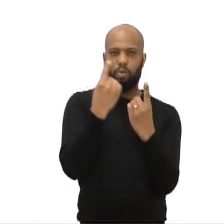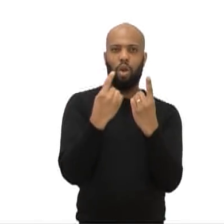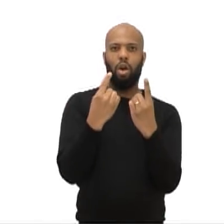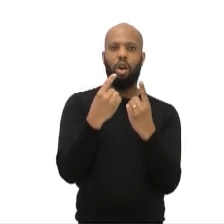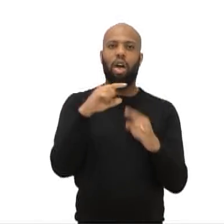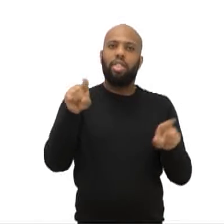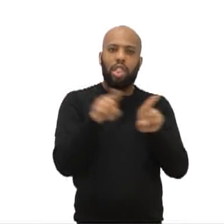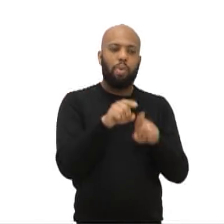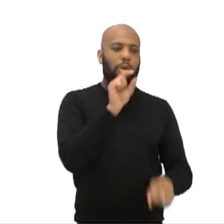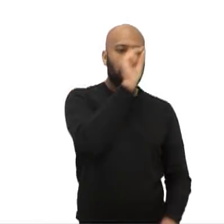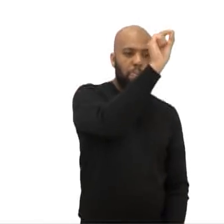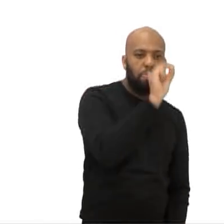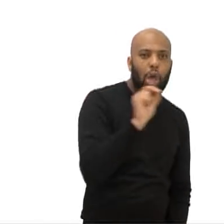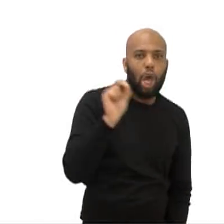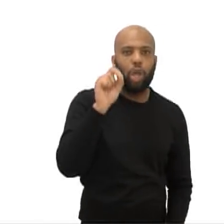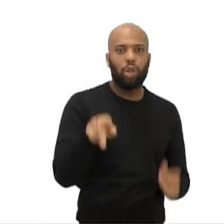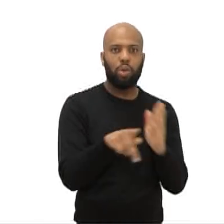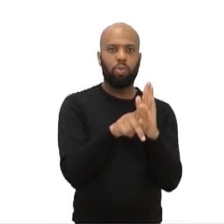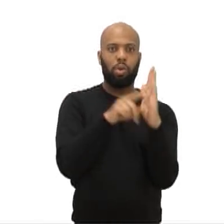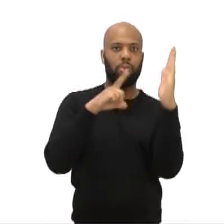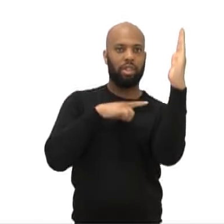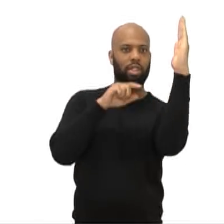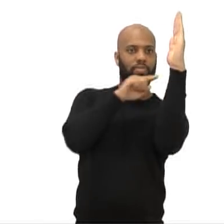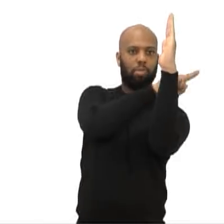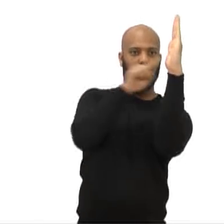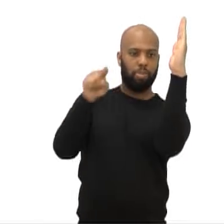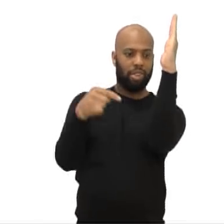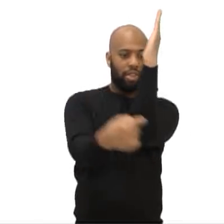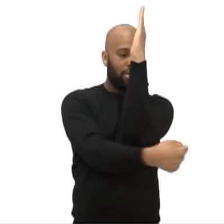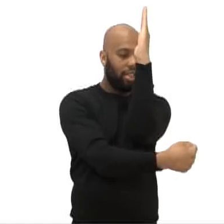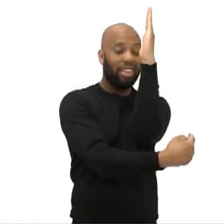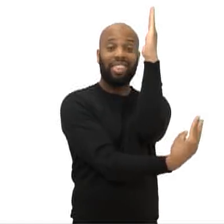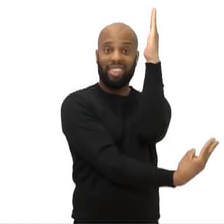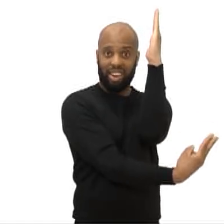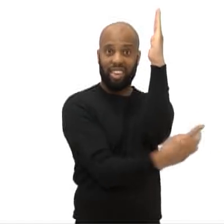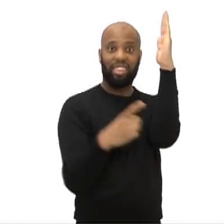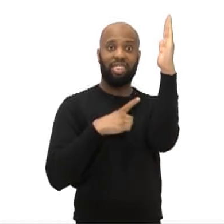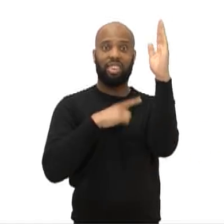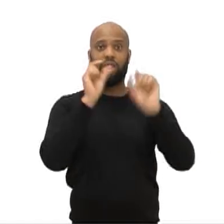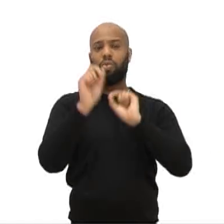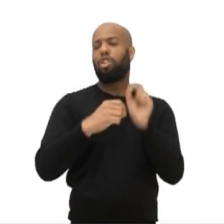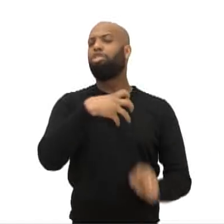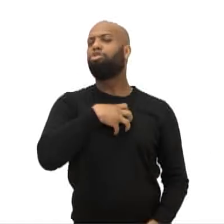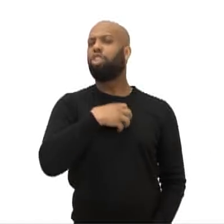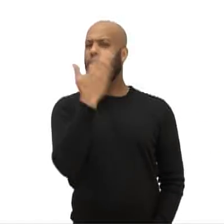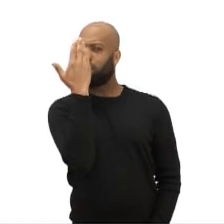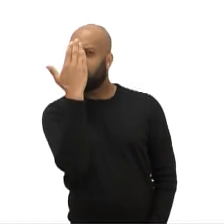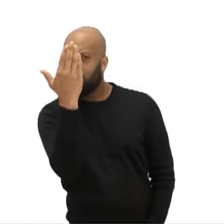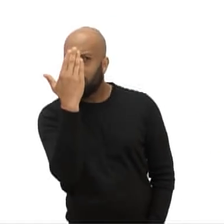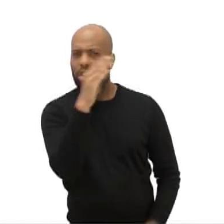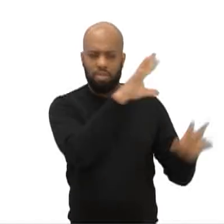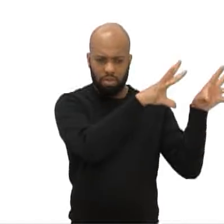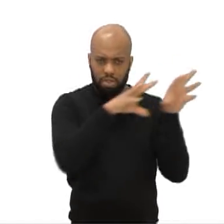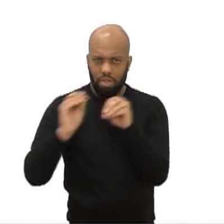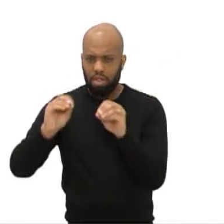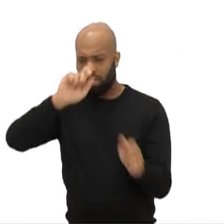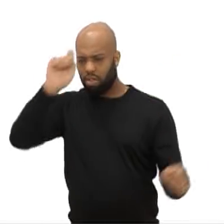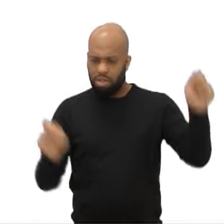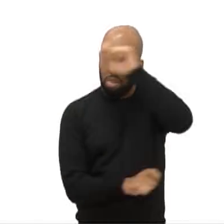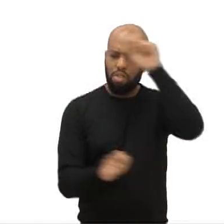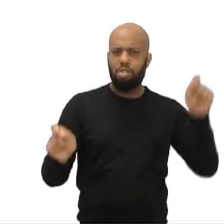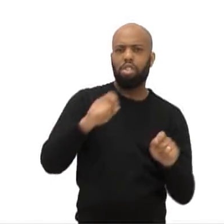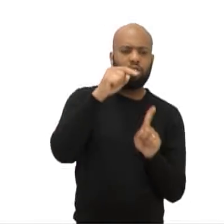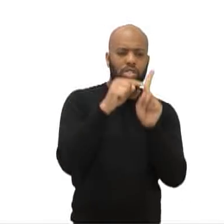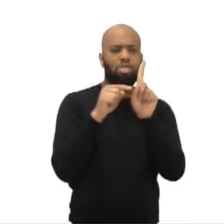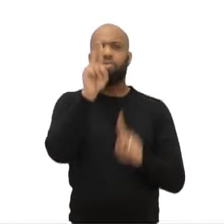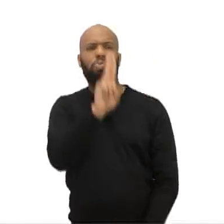coordenadas da imagem do quadrante 3? Reflexão, translação ou rotação? Qual foi o